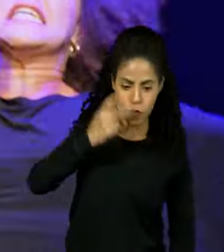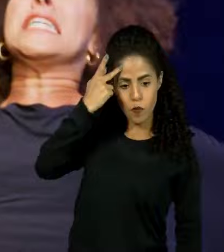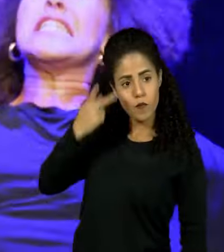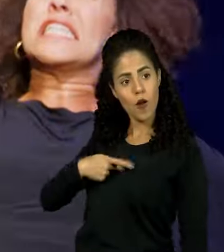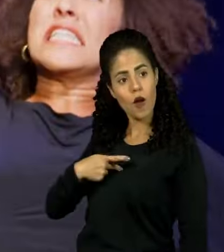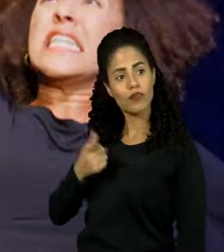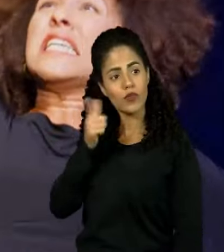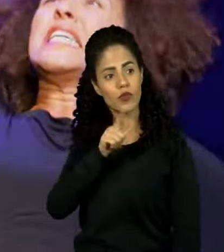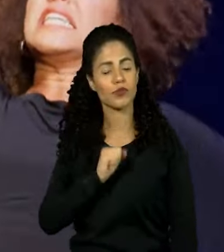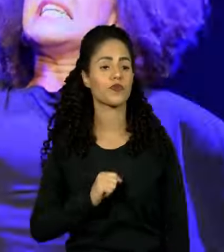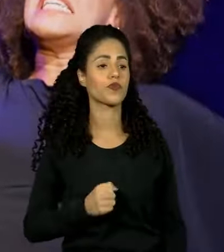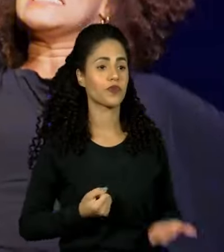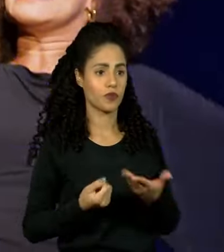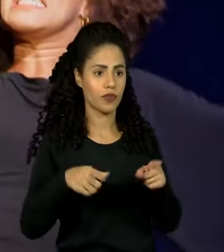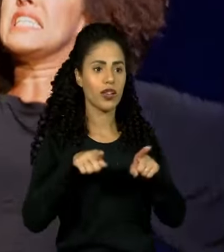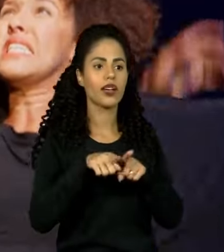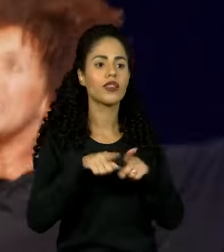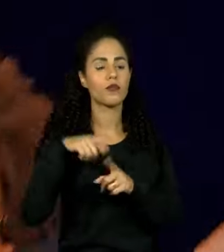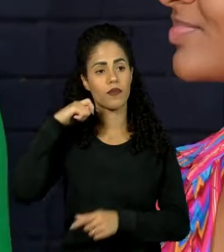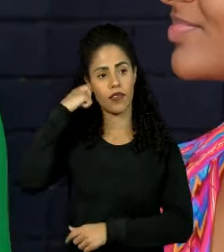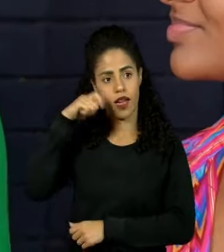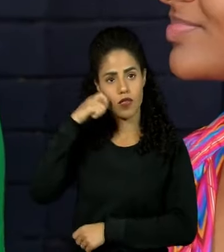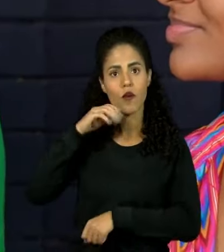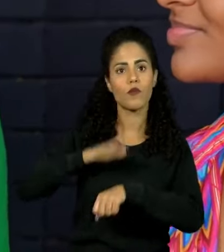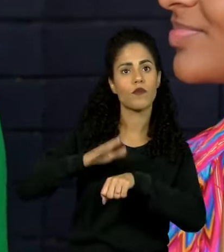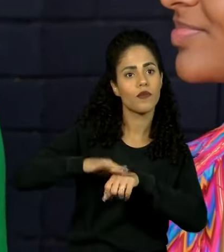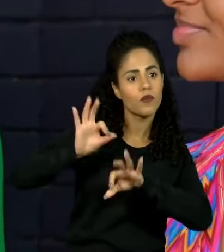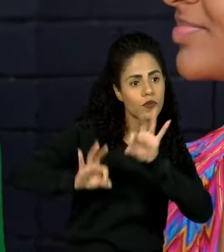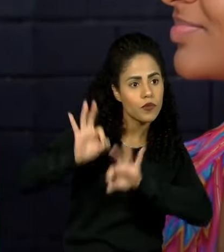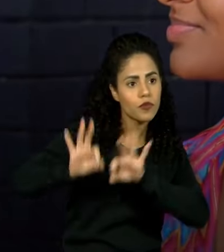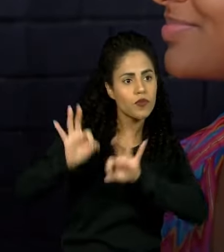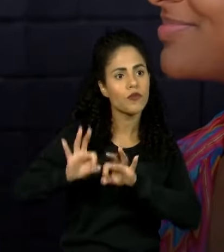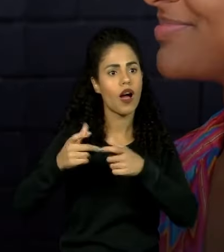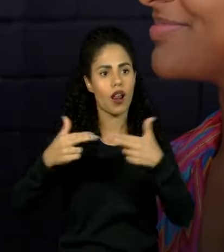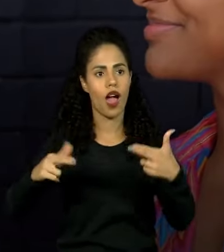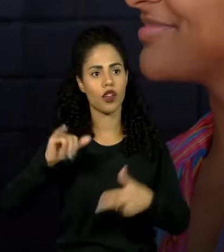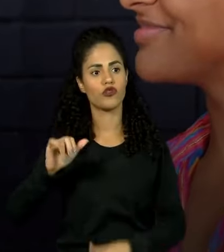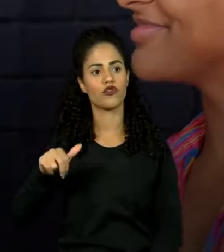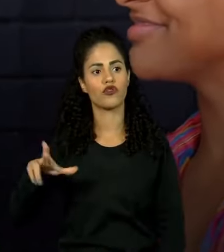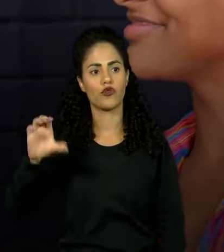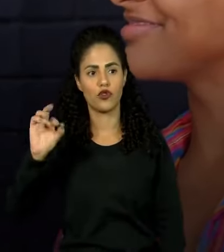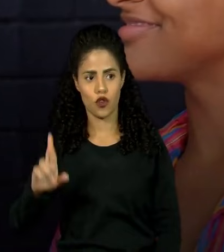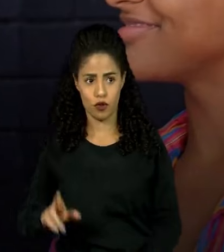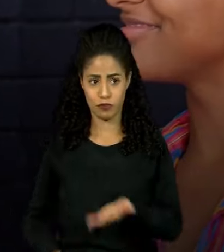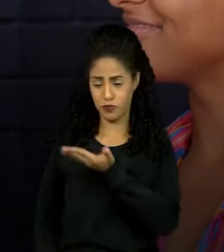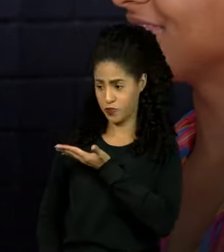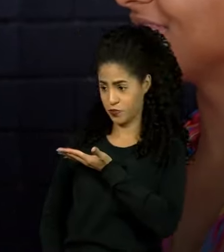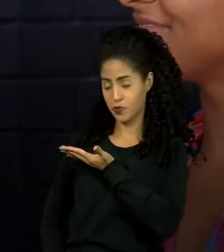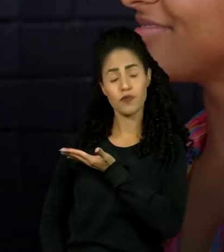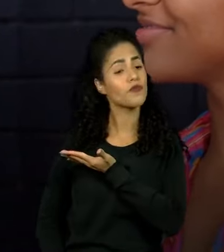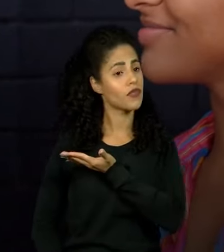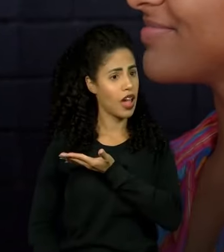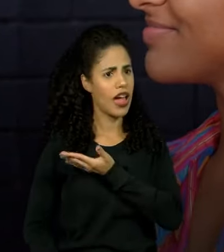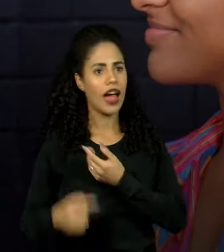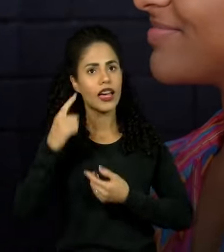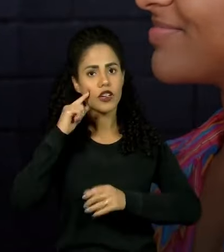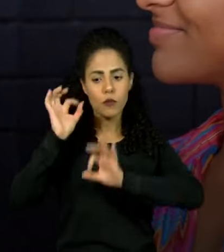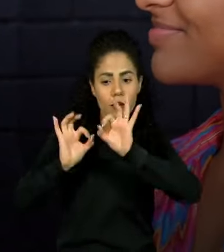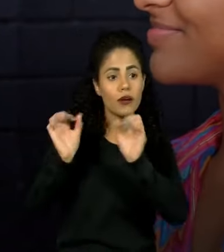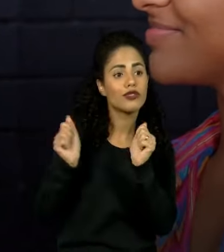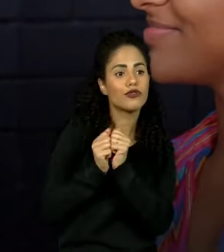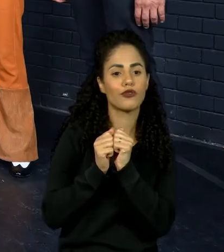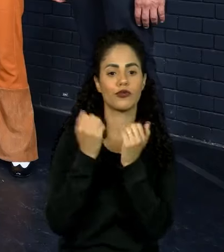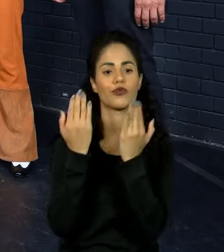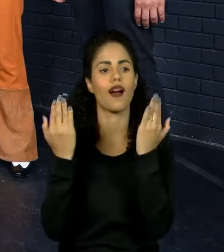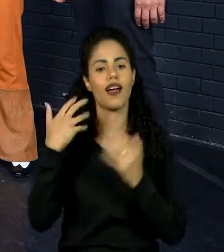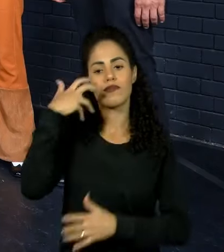sou Júnior Melo Sou ator produtor idealizador desse espetáculo lado de Julian Cruz e eu faço super curo com todos os